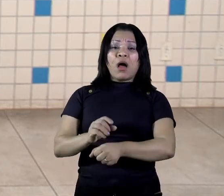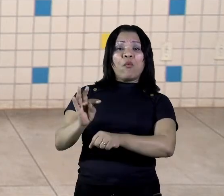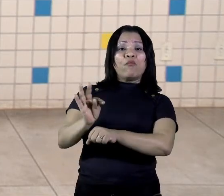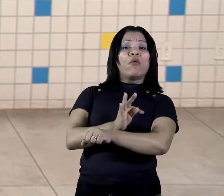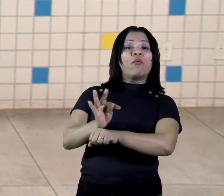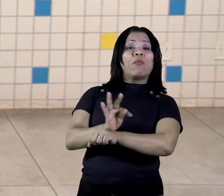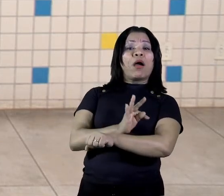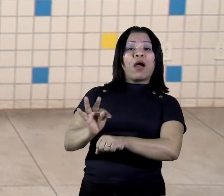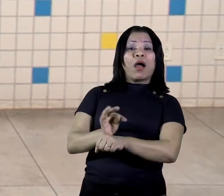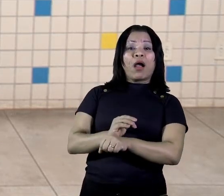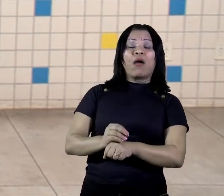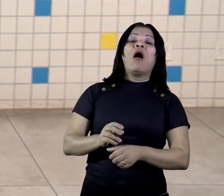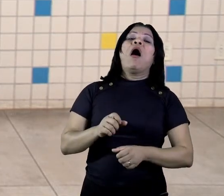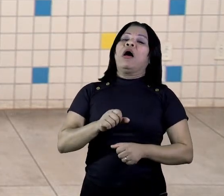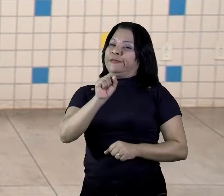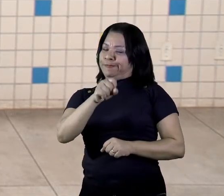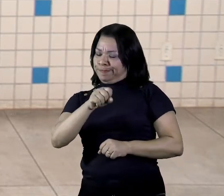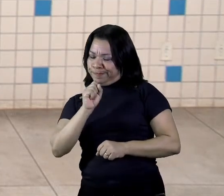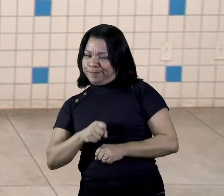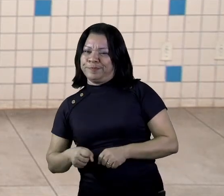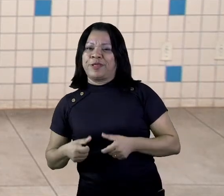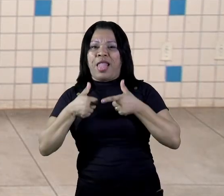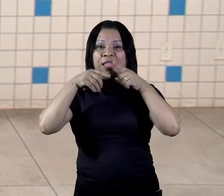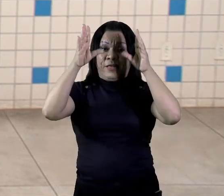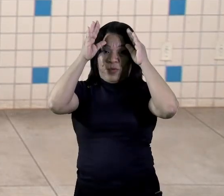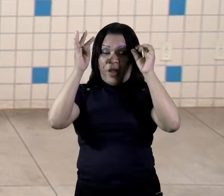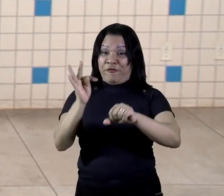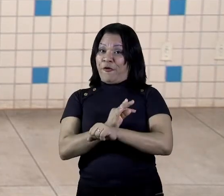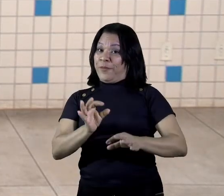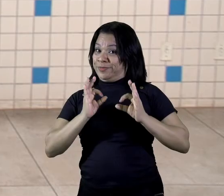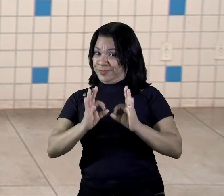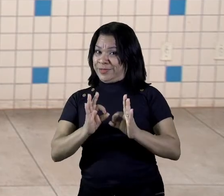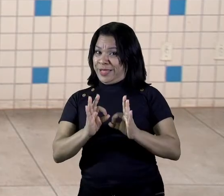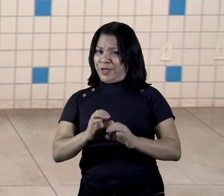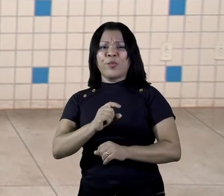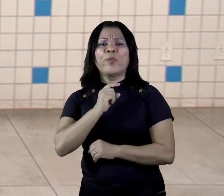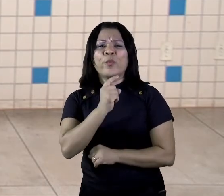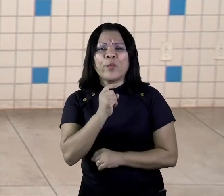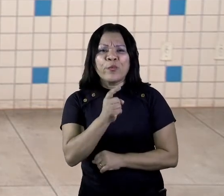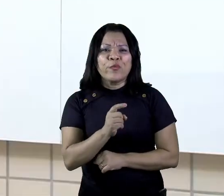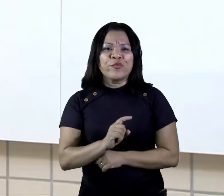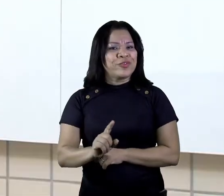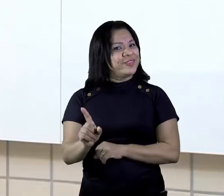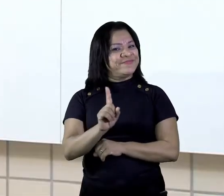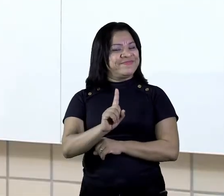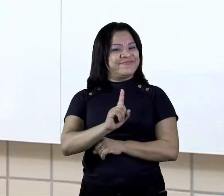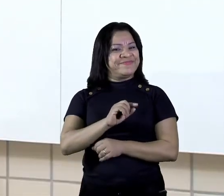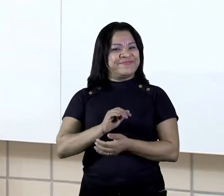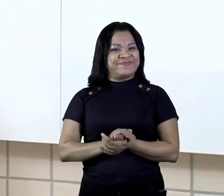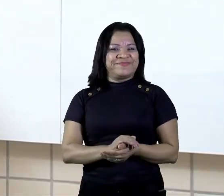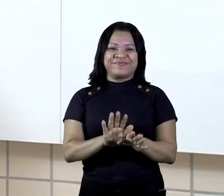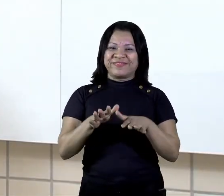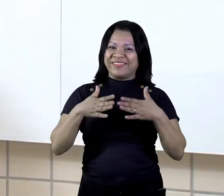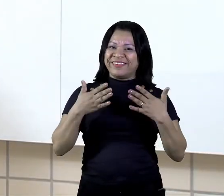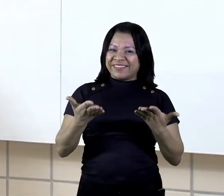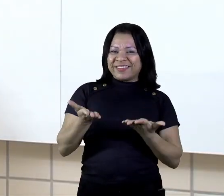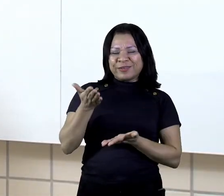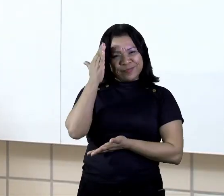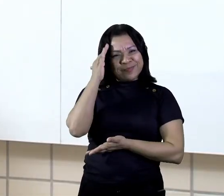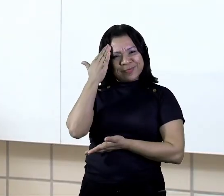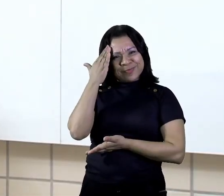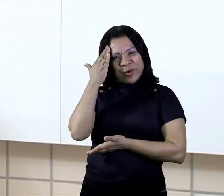numa linguagem formal. Certinho? Dúvidas? Não. E aí, compreender o